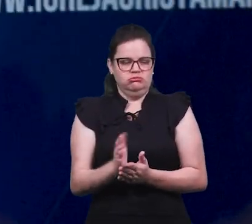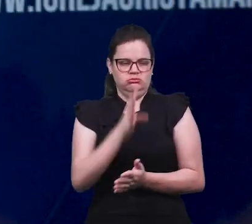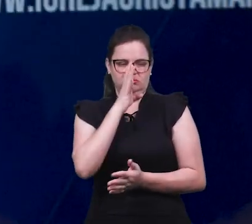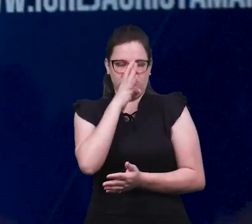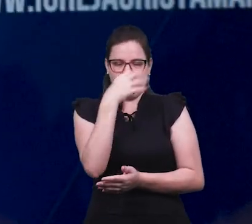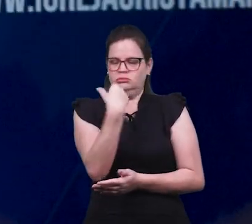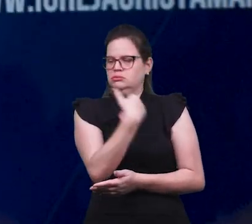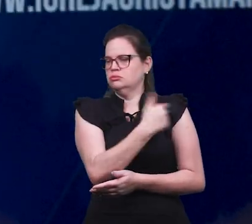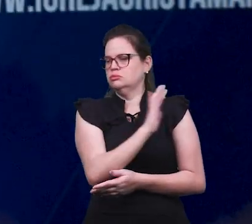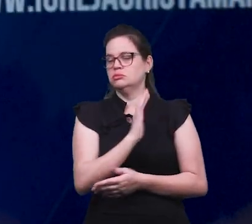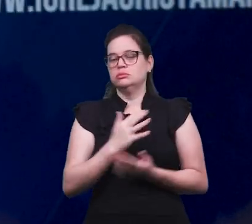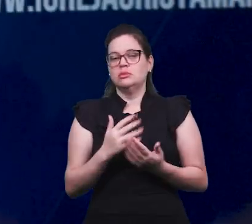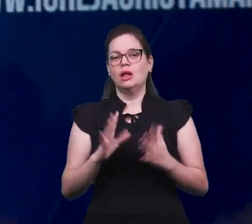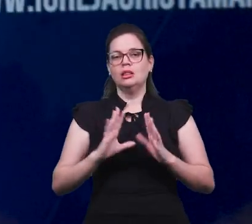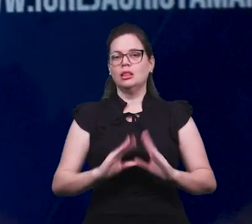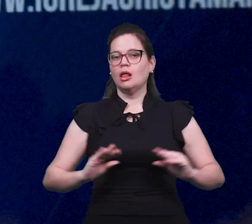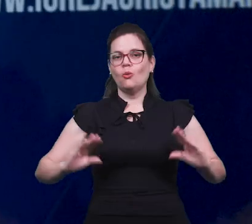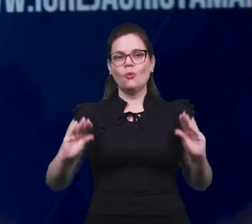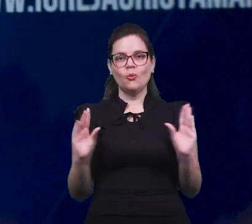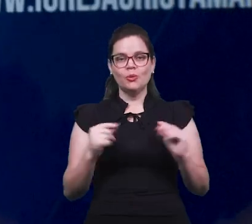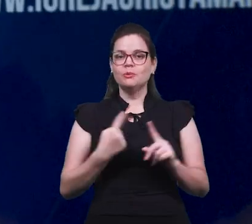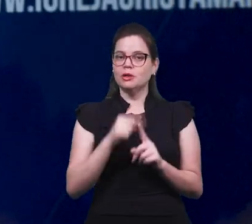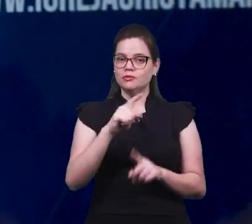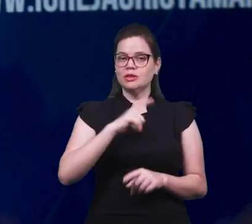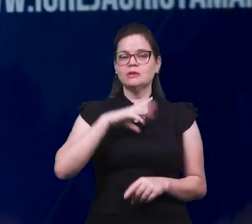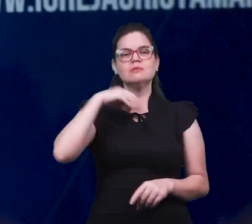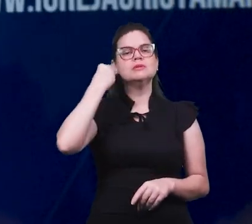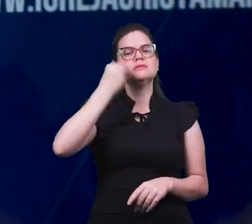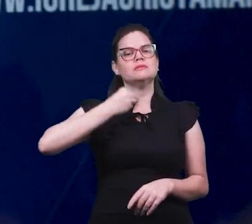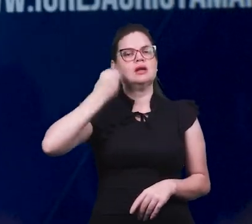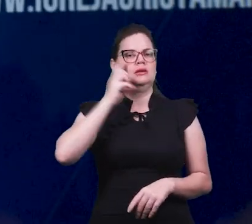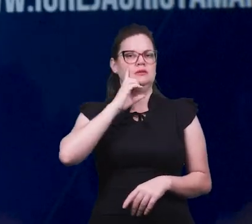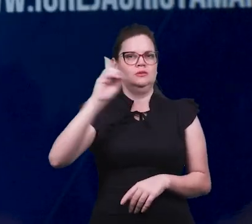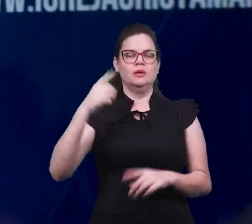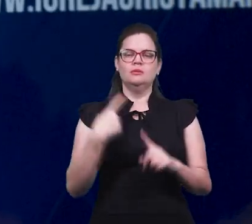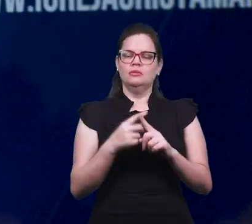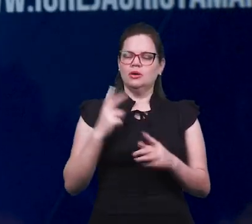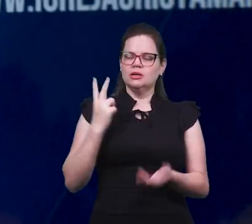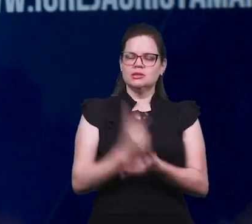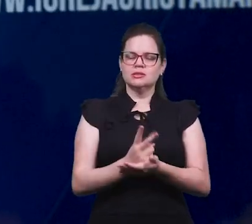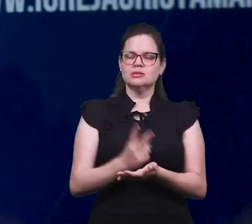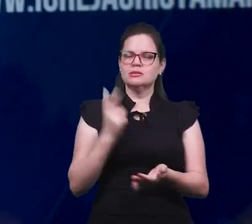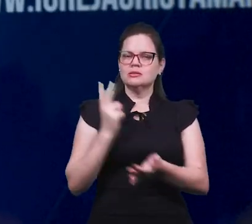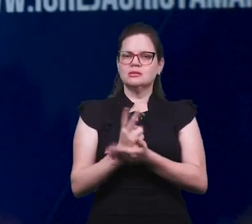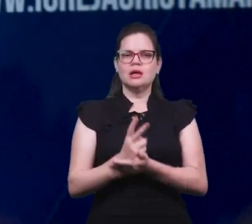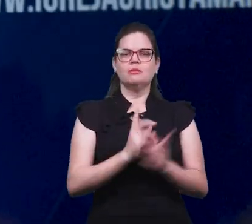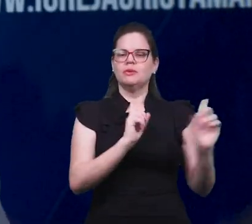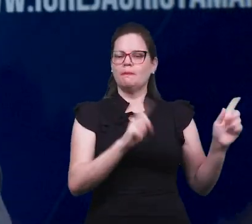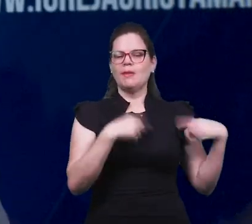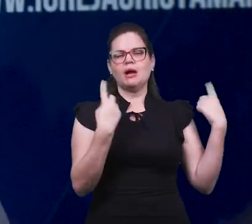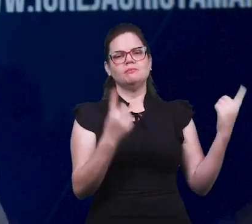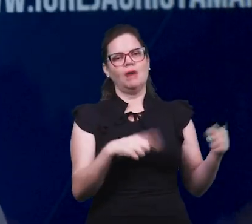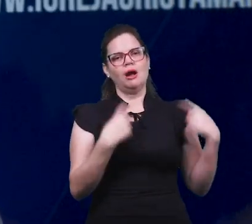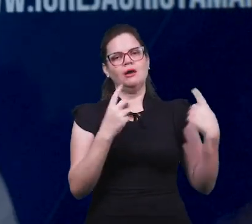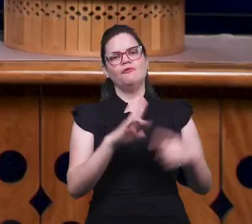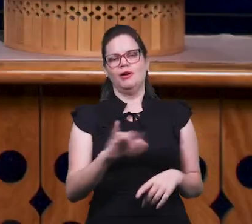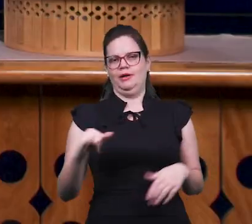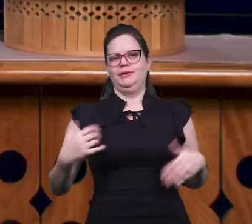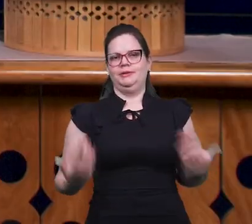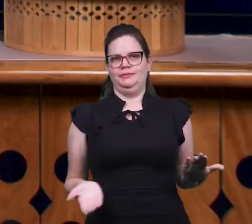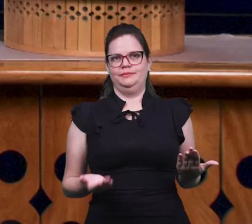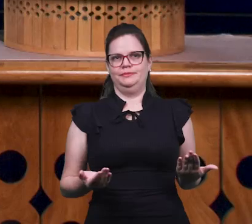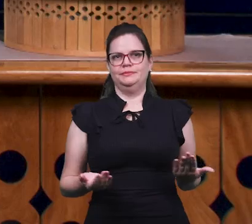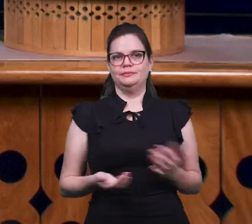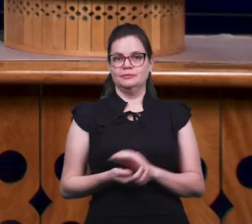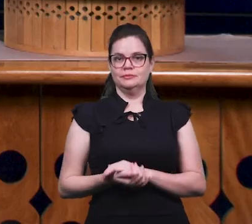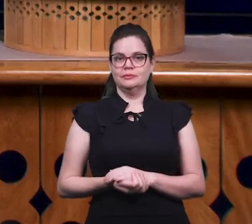tranquilamente por isso, porque você pode ter certeza, sempre vai ter alguém para querer atacar a sua fé. Isso aí, desde o tempo de Jesus